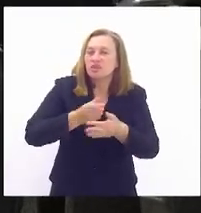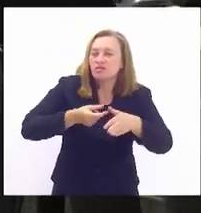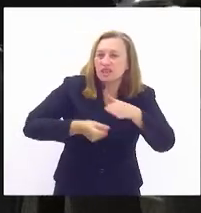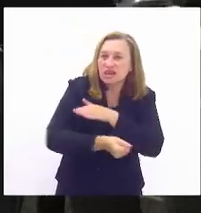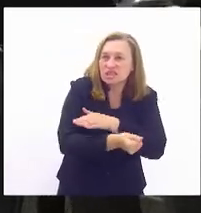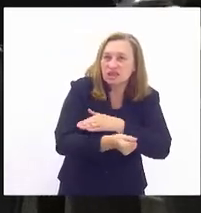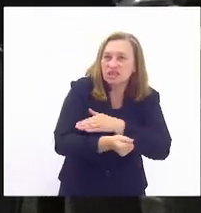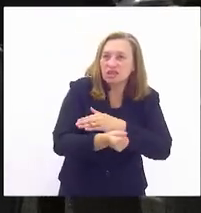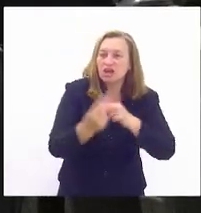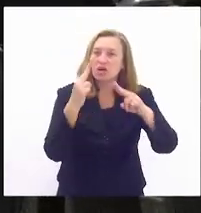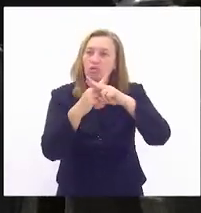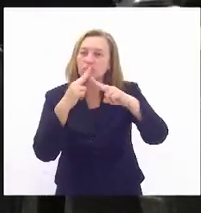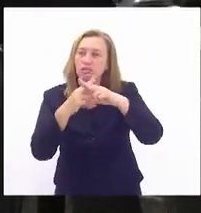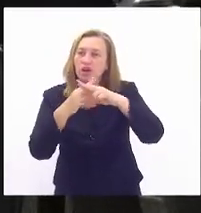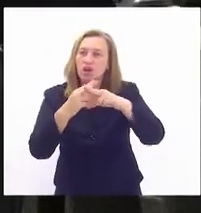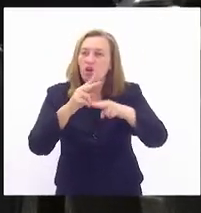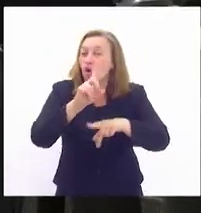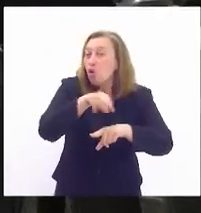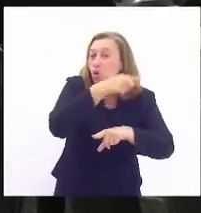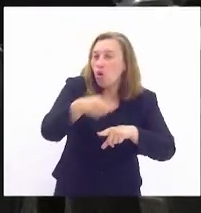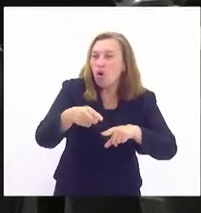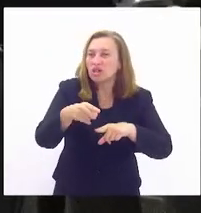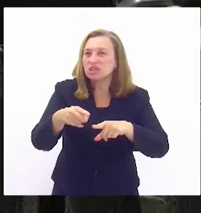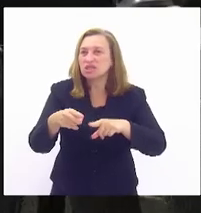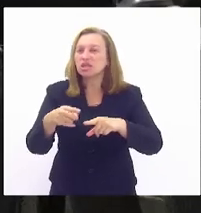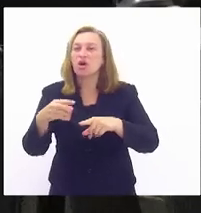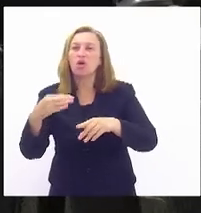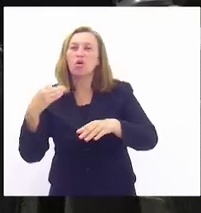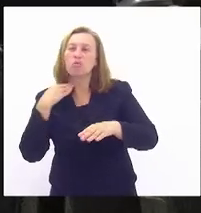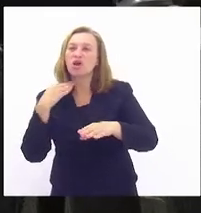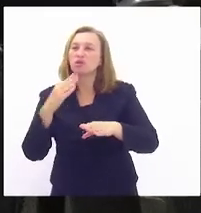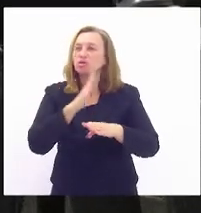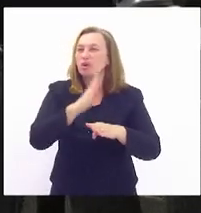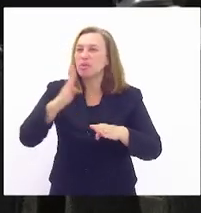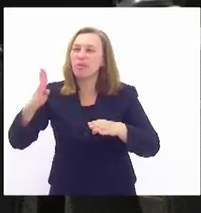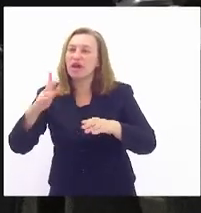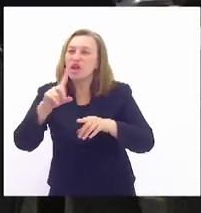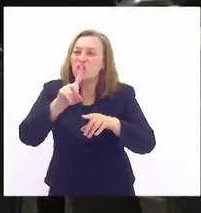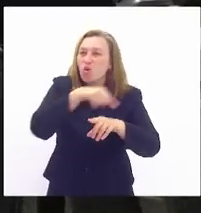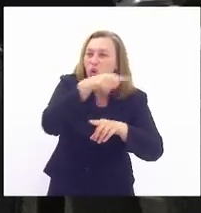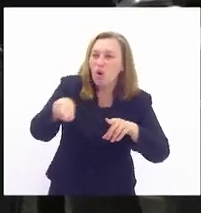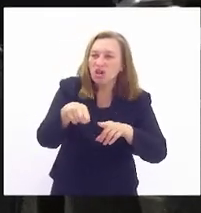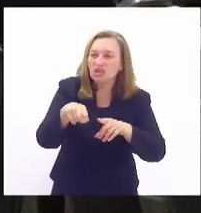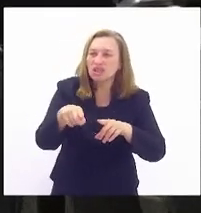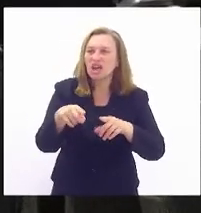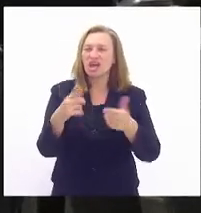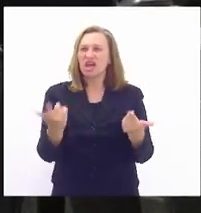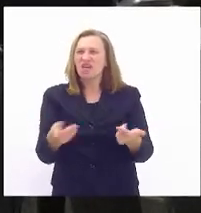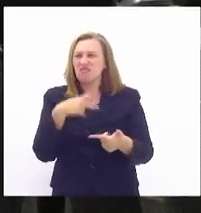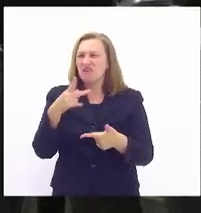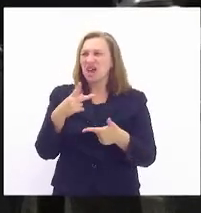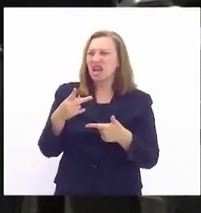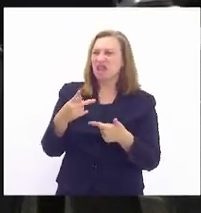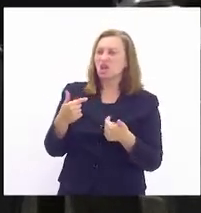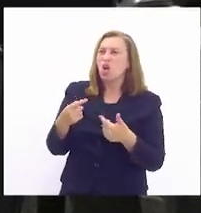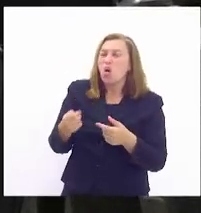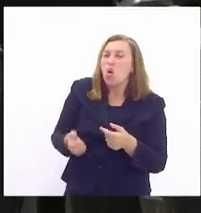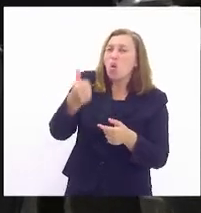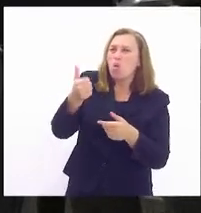Banco do Brasil, corta. Esse negócio da CSN monitorar a qualidade do ar, eu quase fui processado